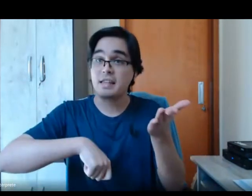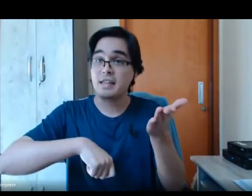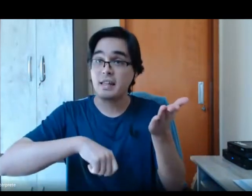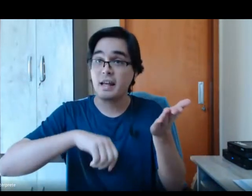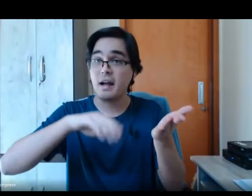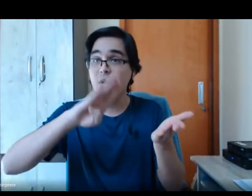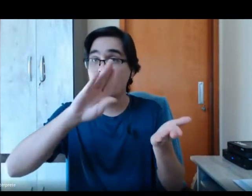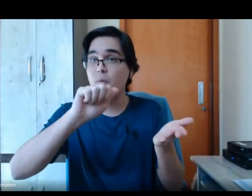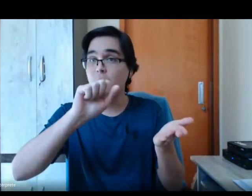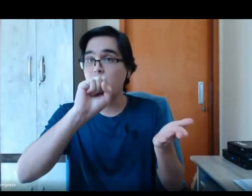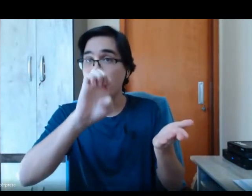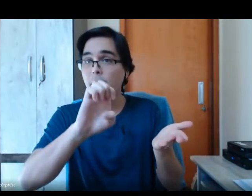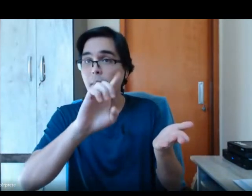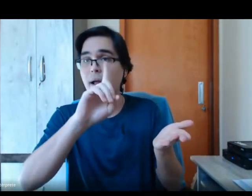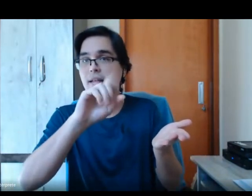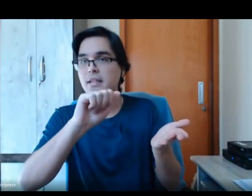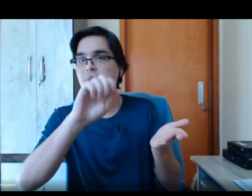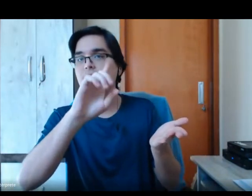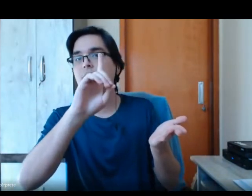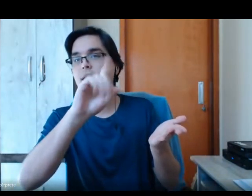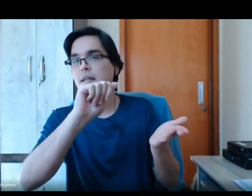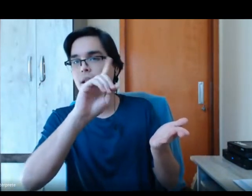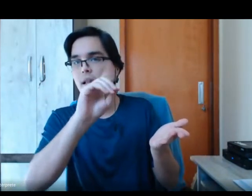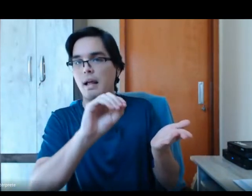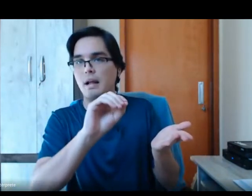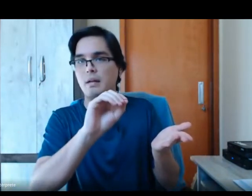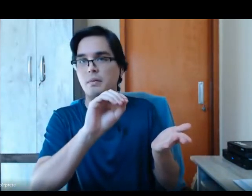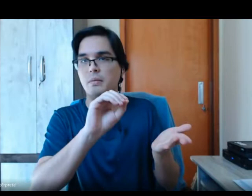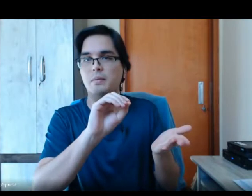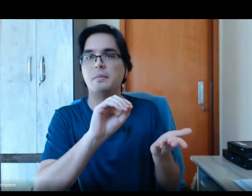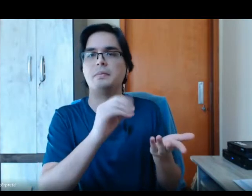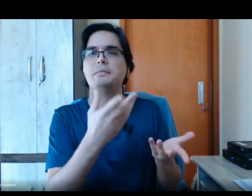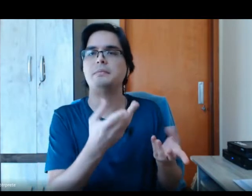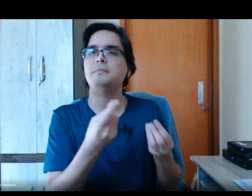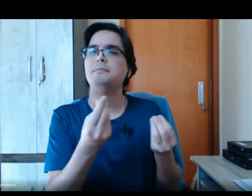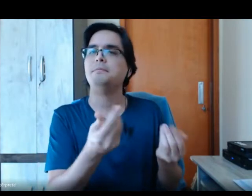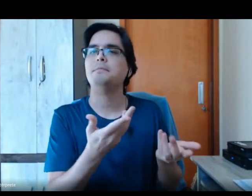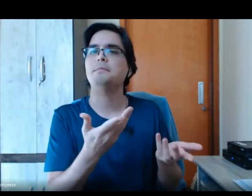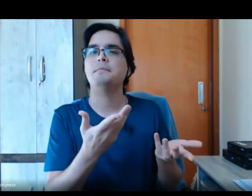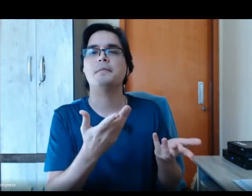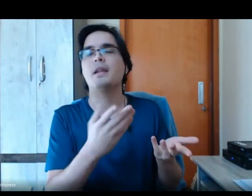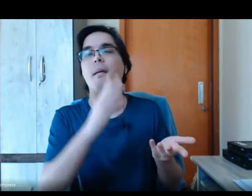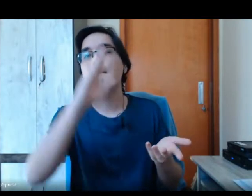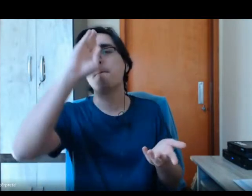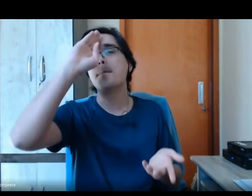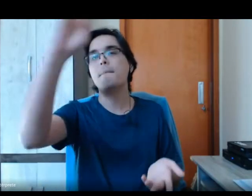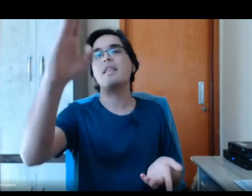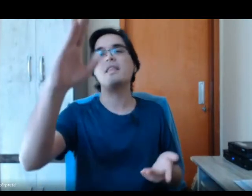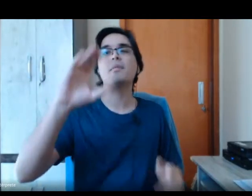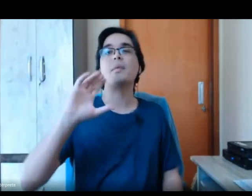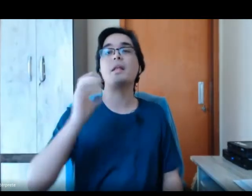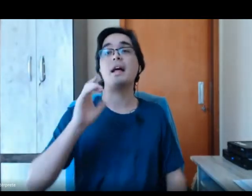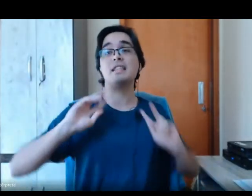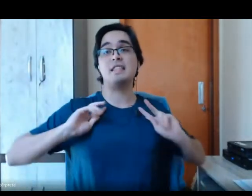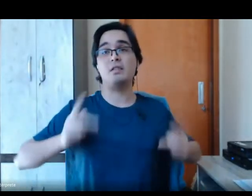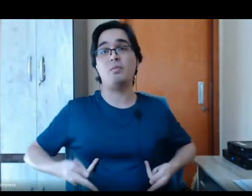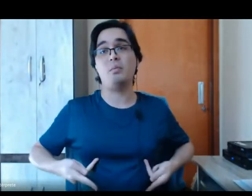níveis, foram canceladas. Então, isso, eu também acho que não tem acesso ao open source,